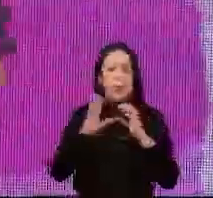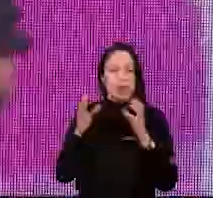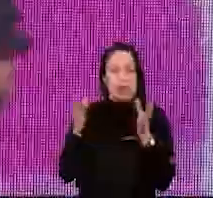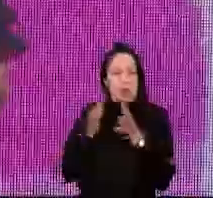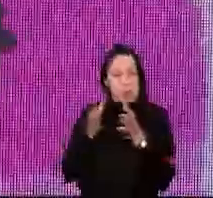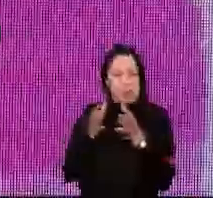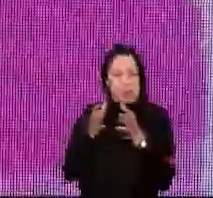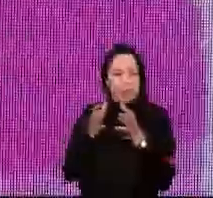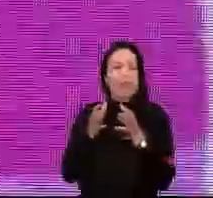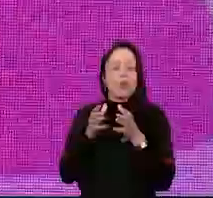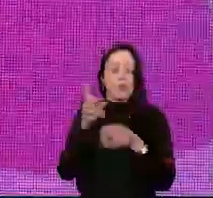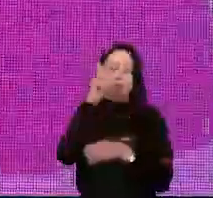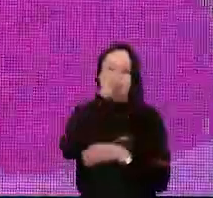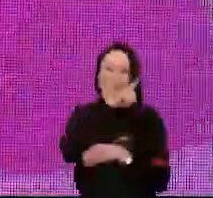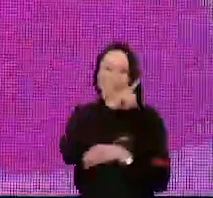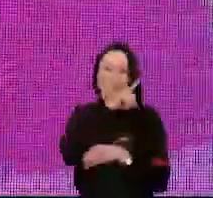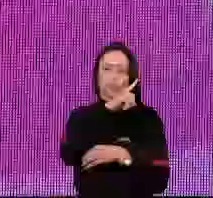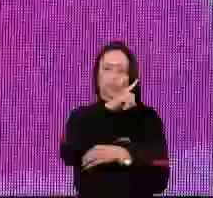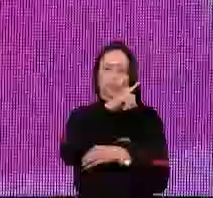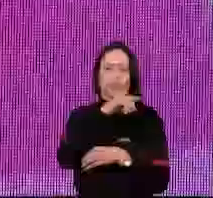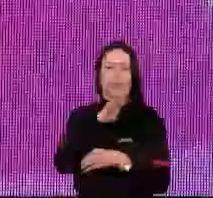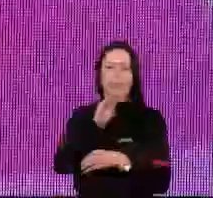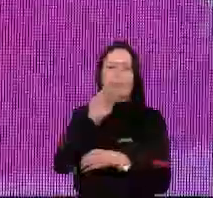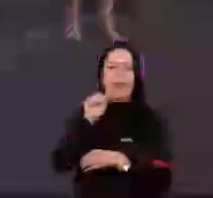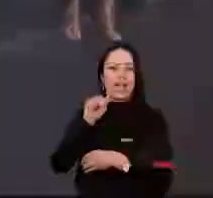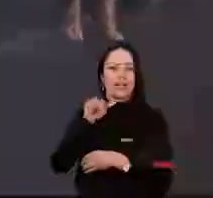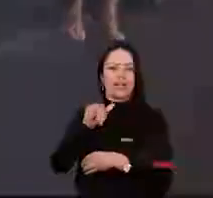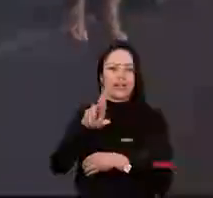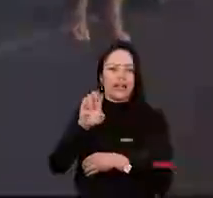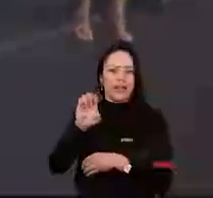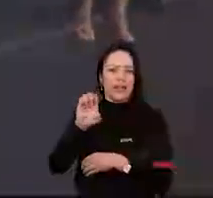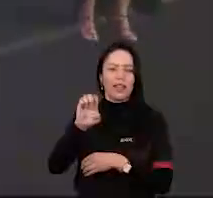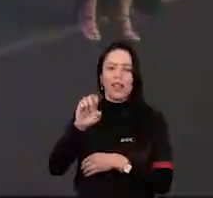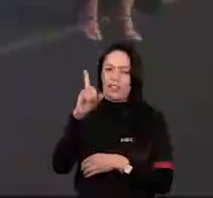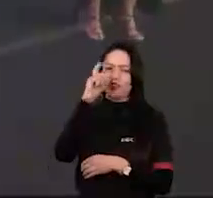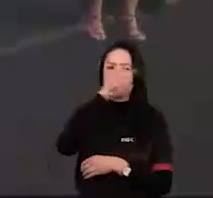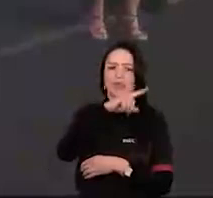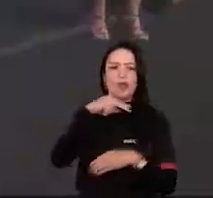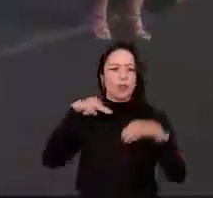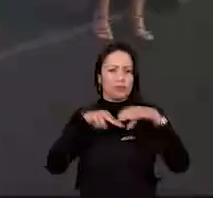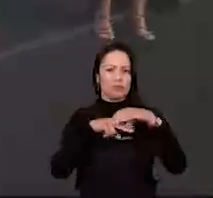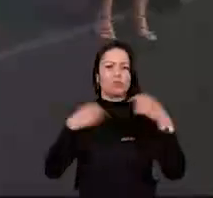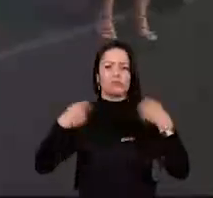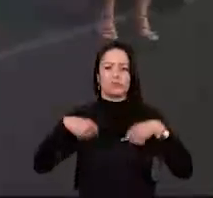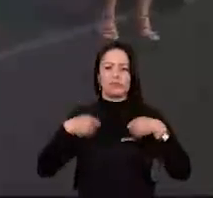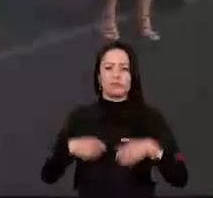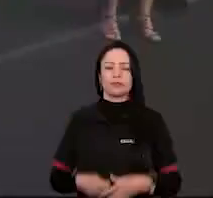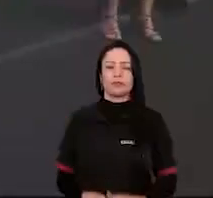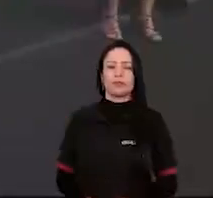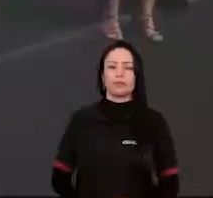menos, é difícil. Não, braquicefálico eu não mexo mais sem fazer tomografia ou ressonância antes do procedimento.